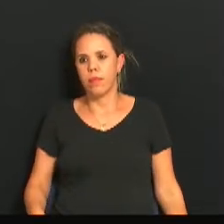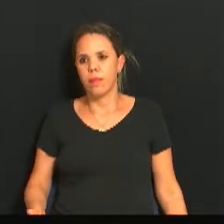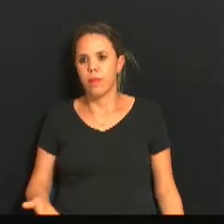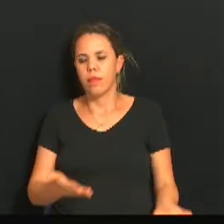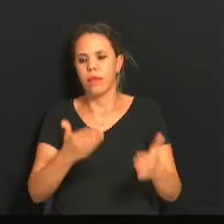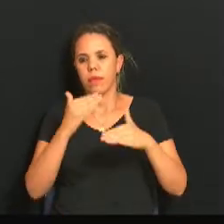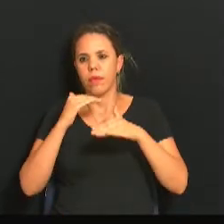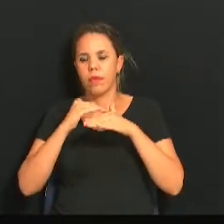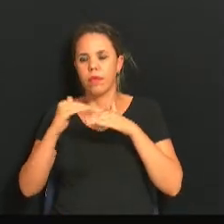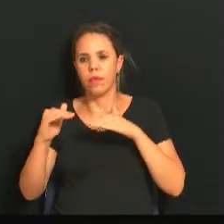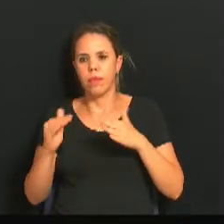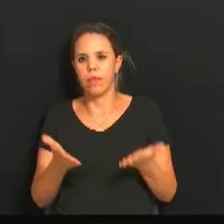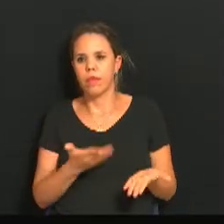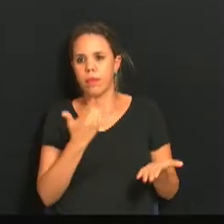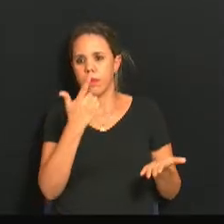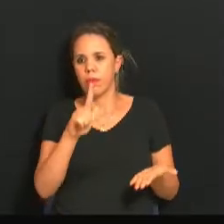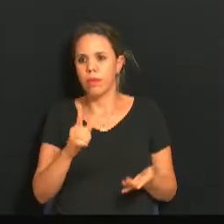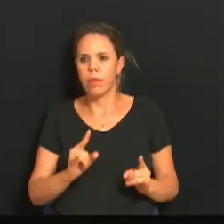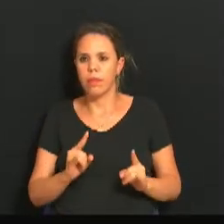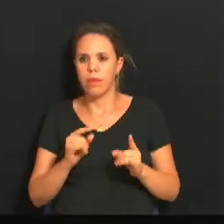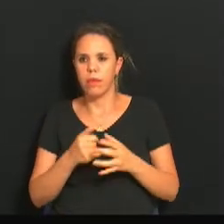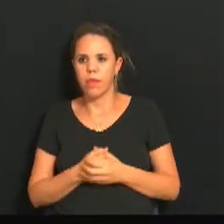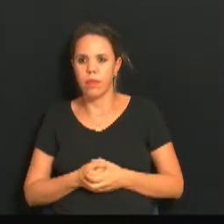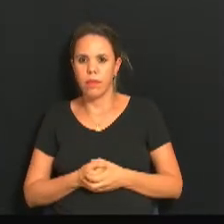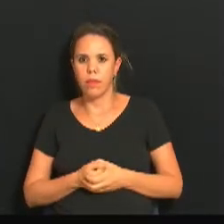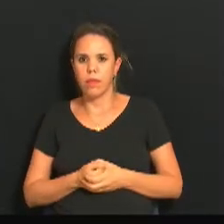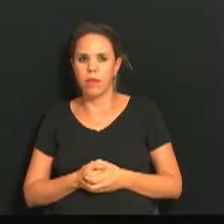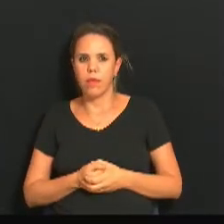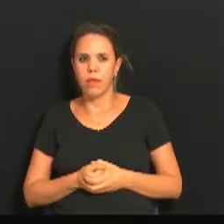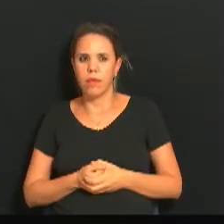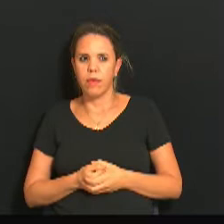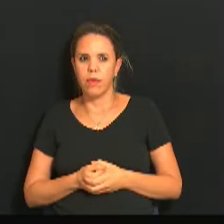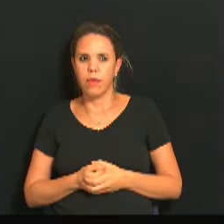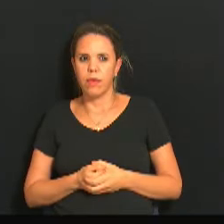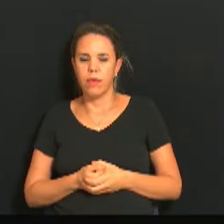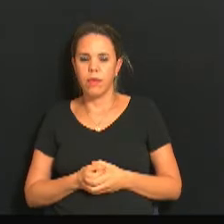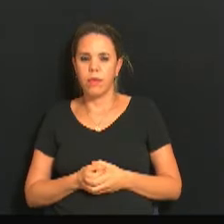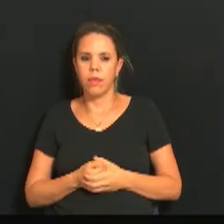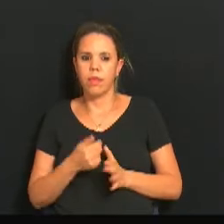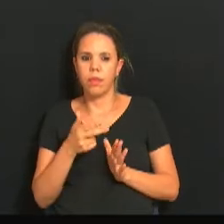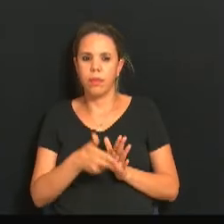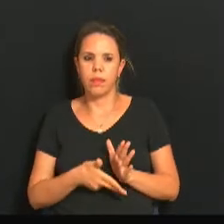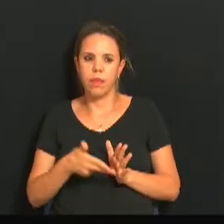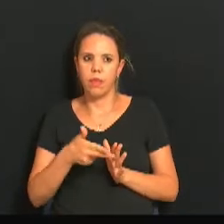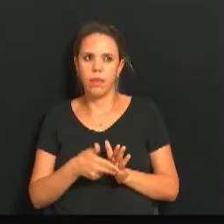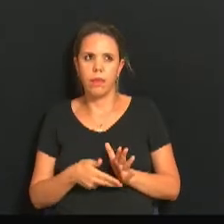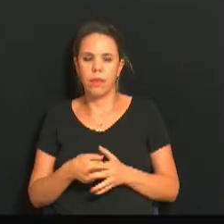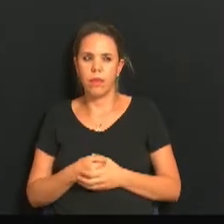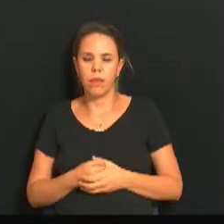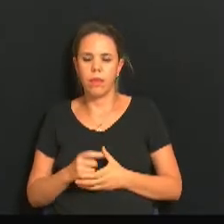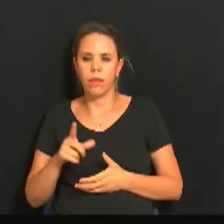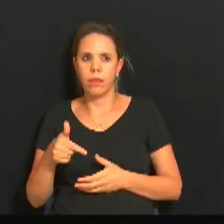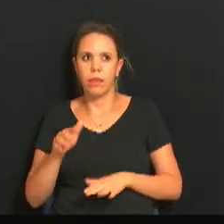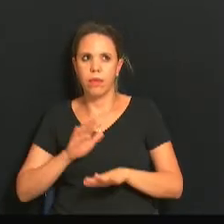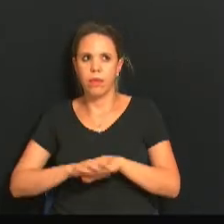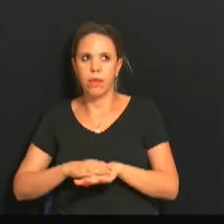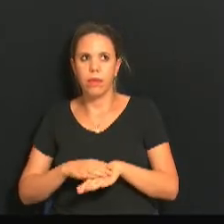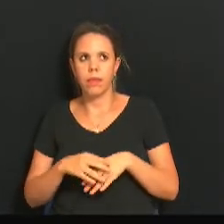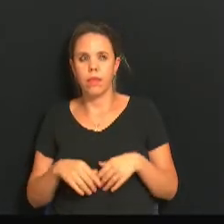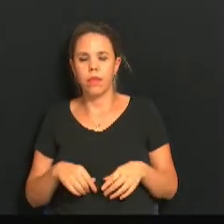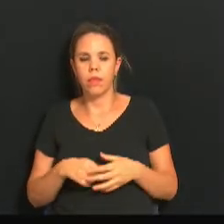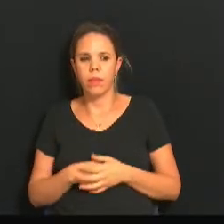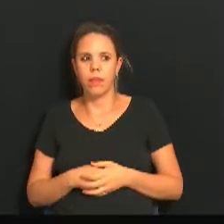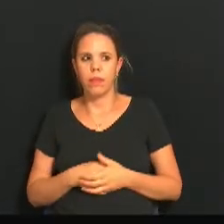levando isso nós temos também o outro Barracão que é o estrutura térrea e tá logo após ali atrás dele também